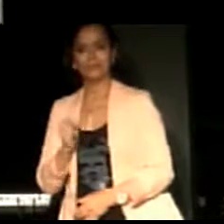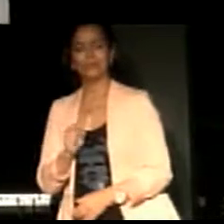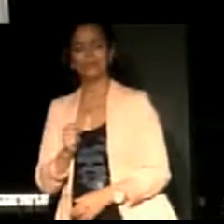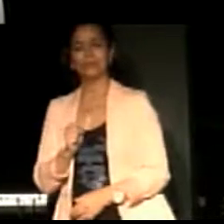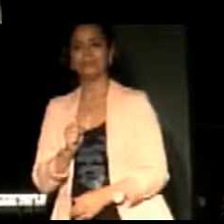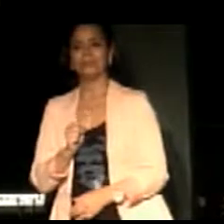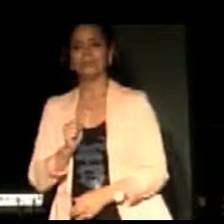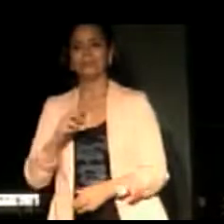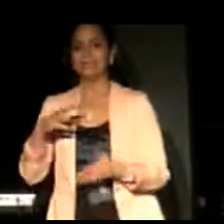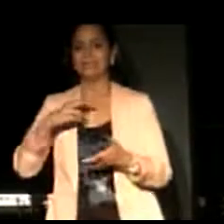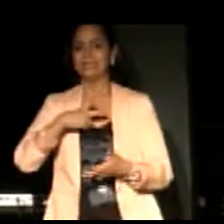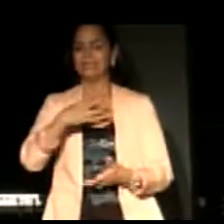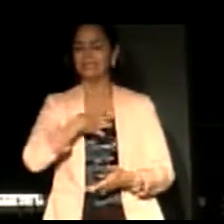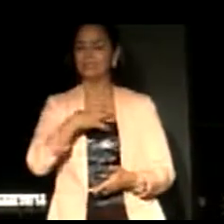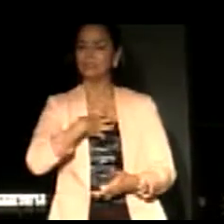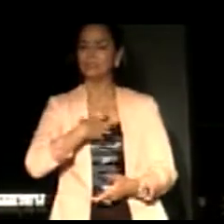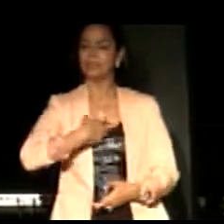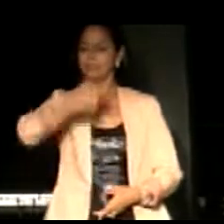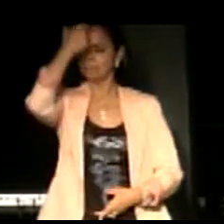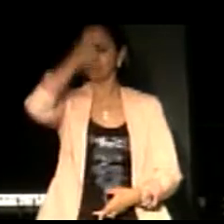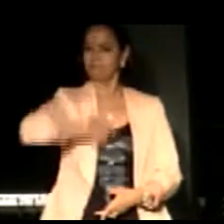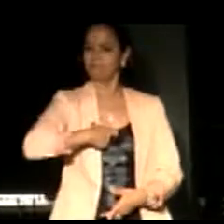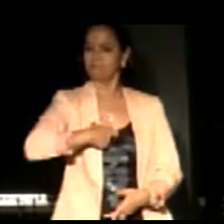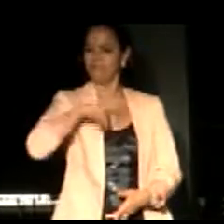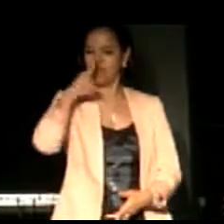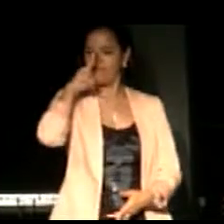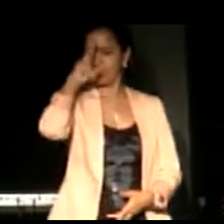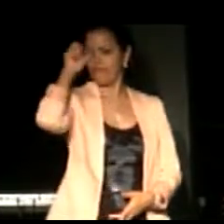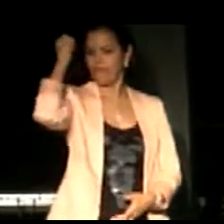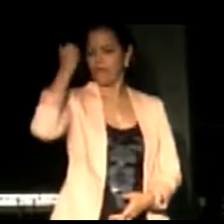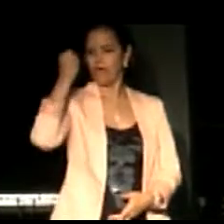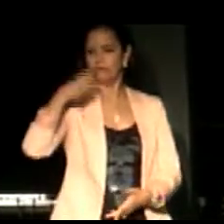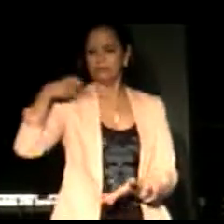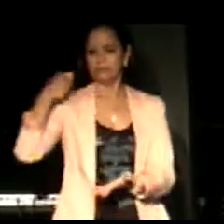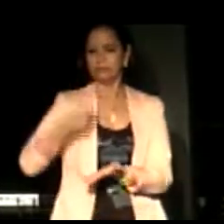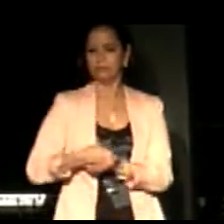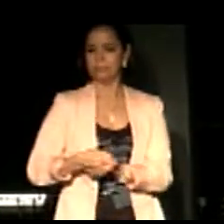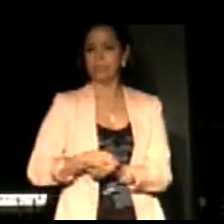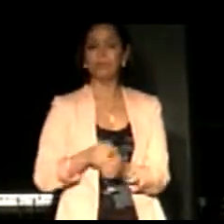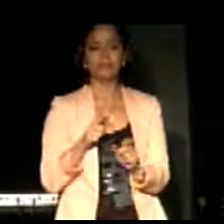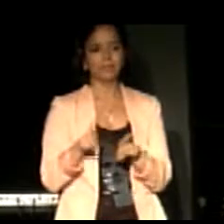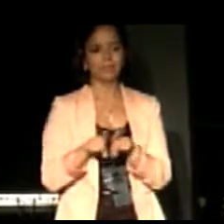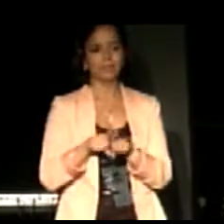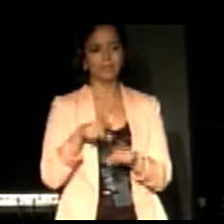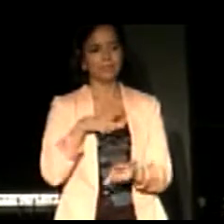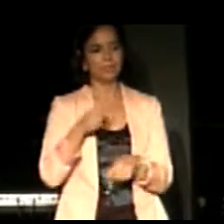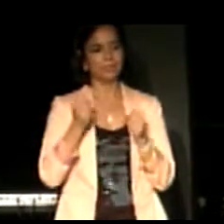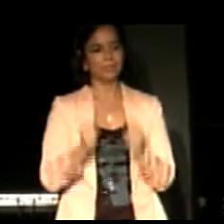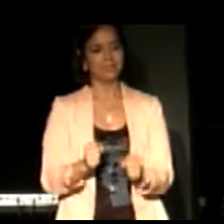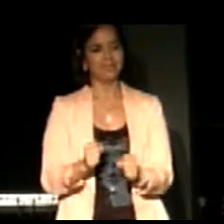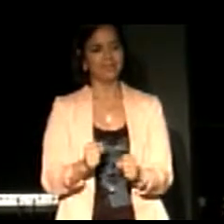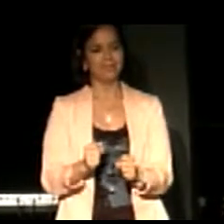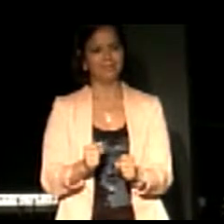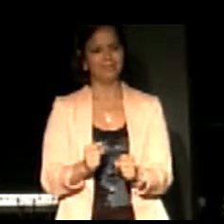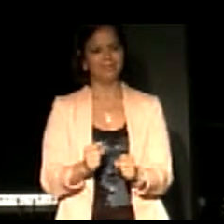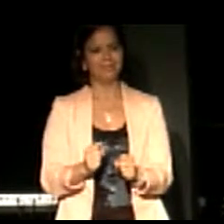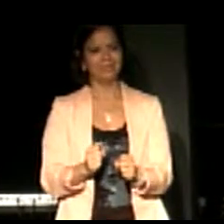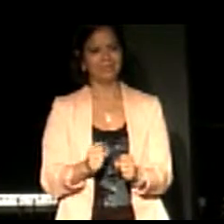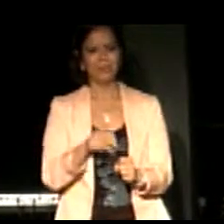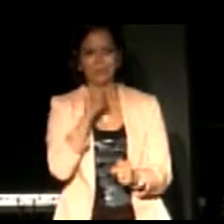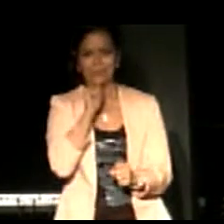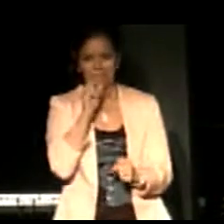compatível com grande força de caráter, com autoridade e com poder. Ninguém diria